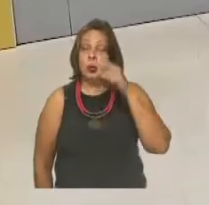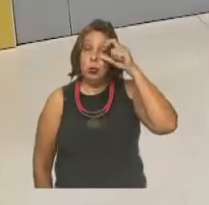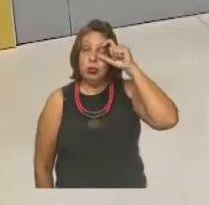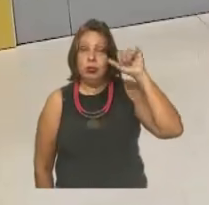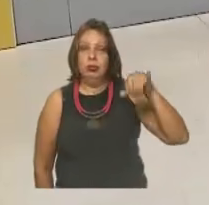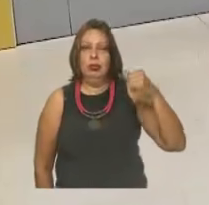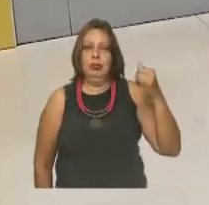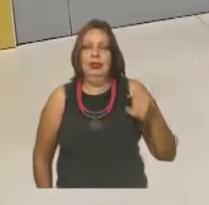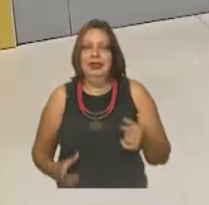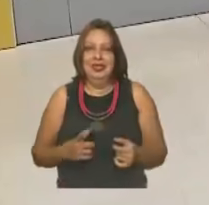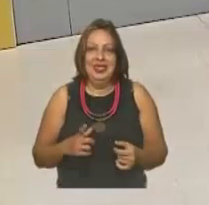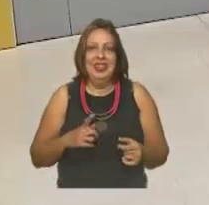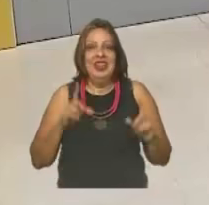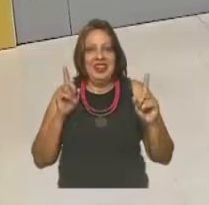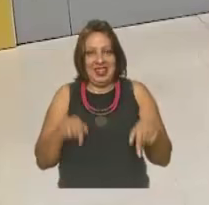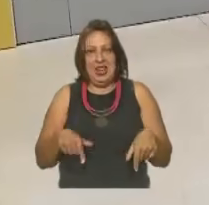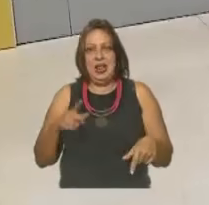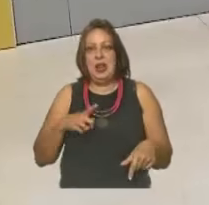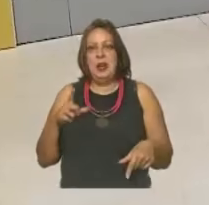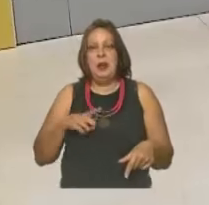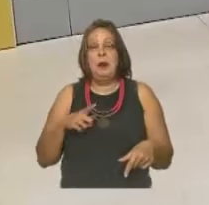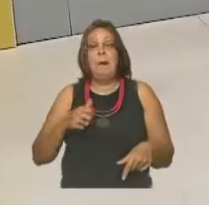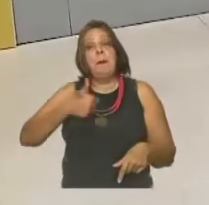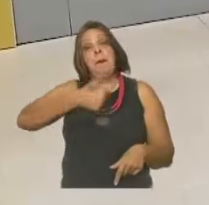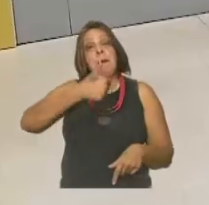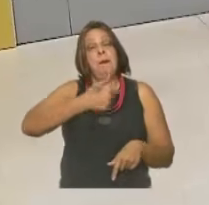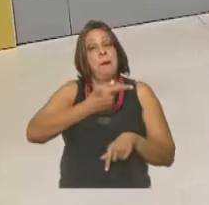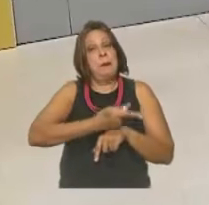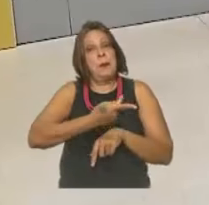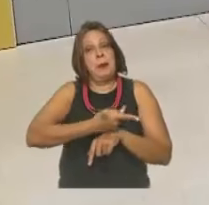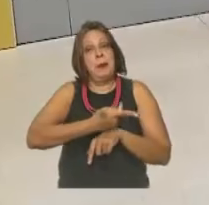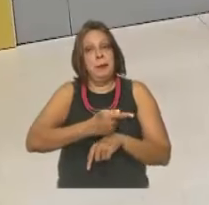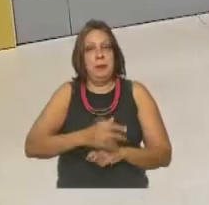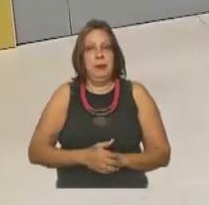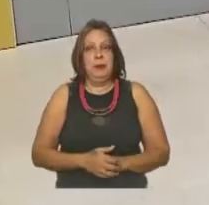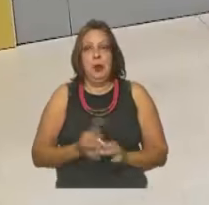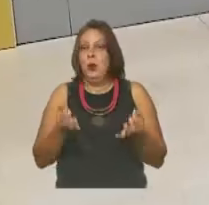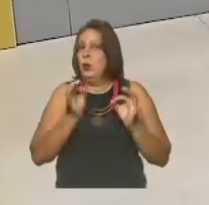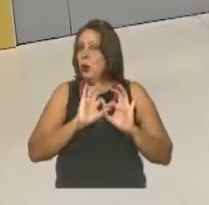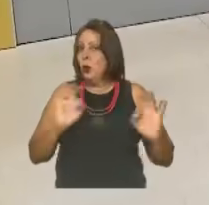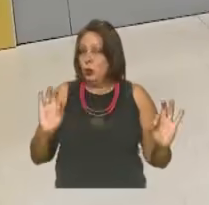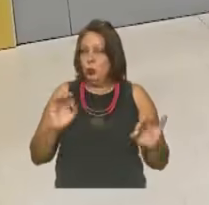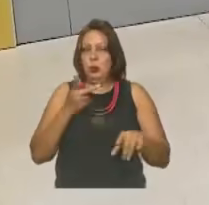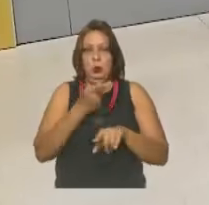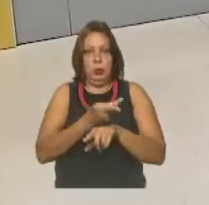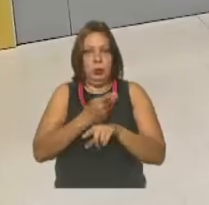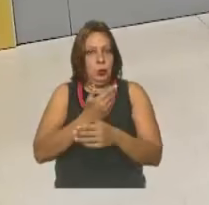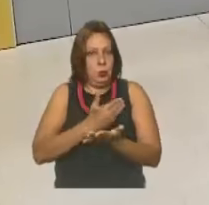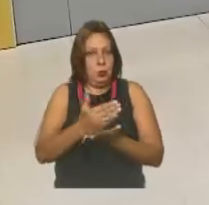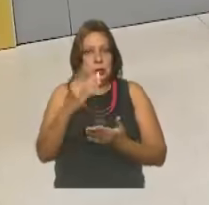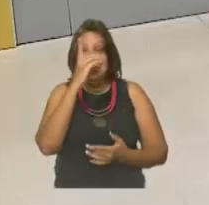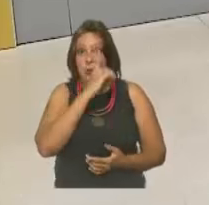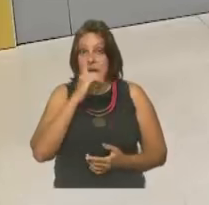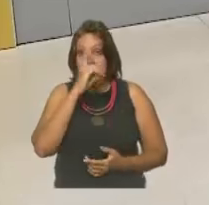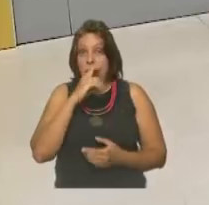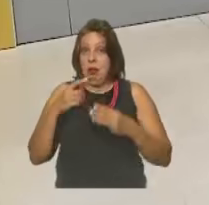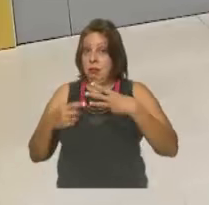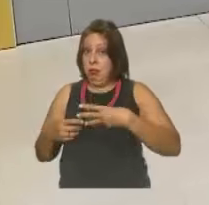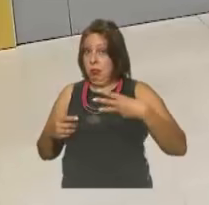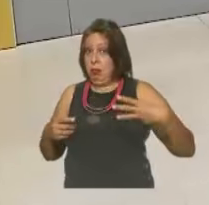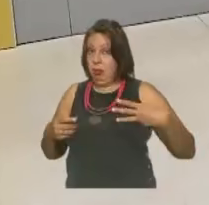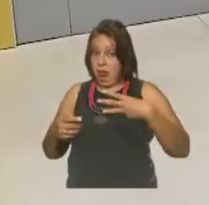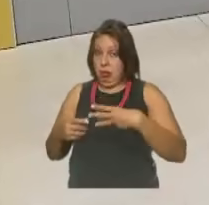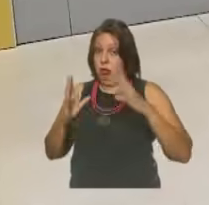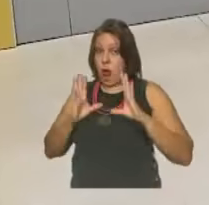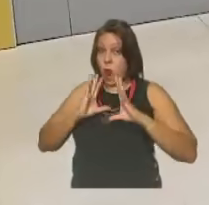por você, já que é o nosso primeiro prêmio, 5 mil reais, ótimo prêmio para começar o domingão, já temos 33